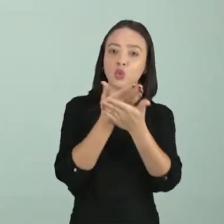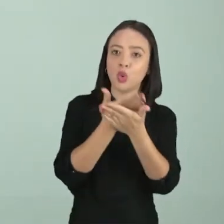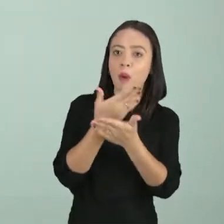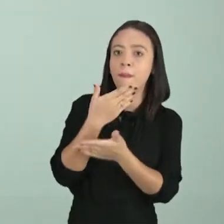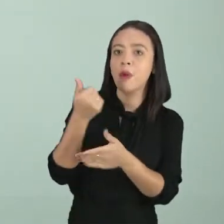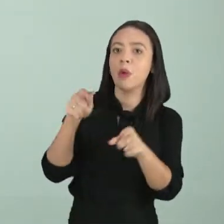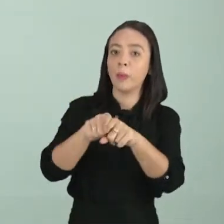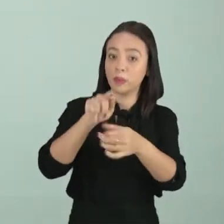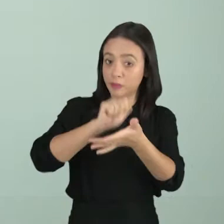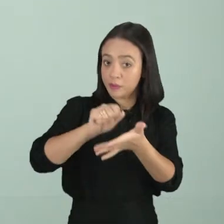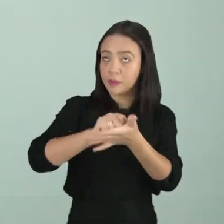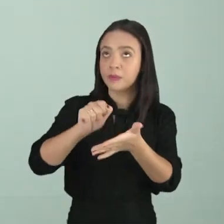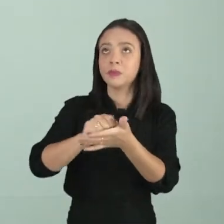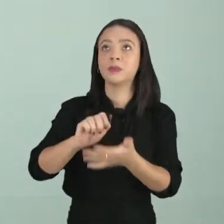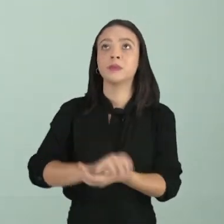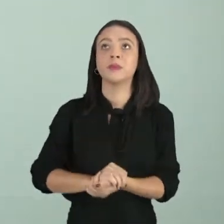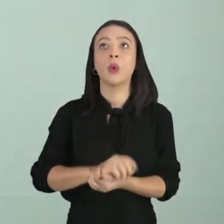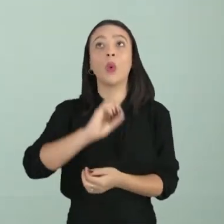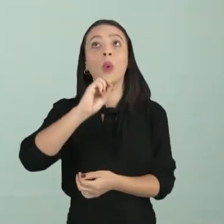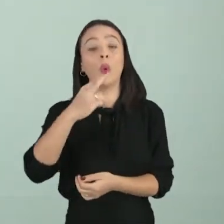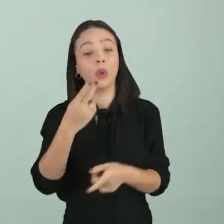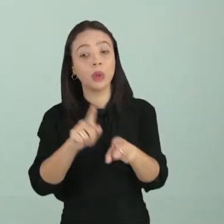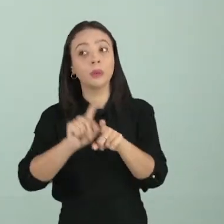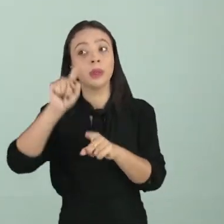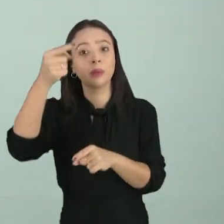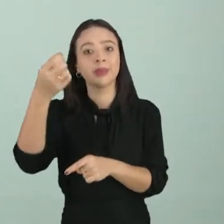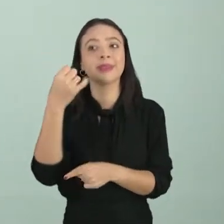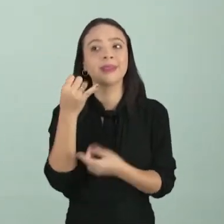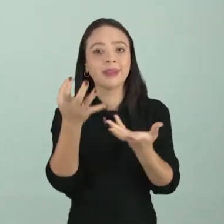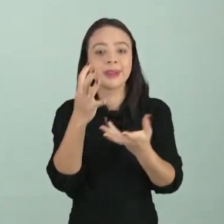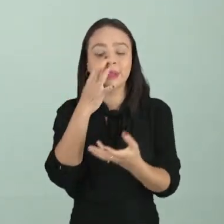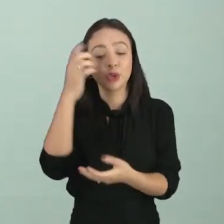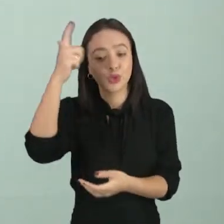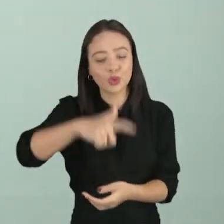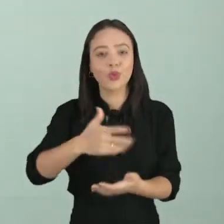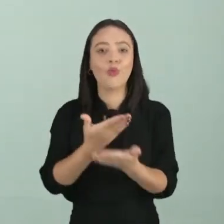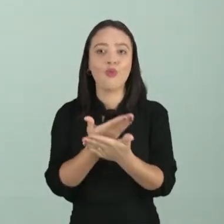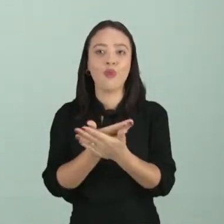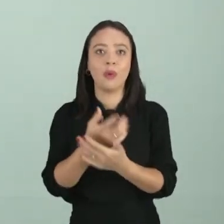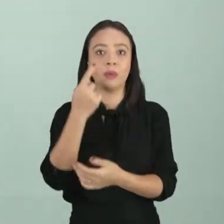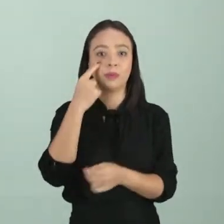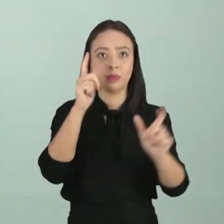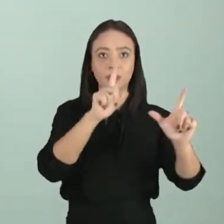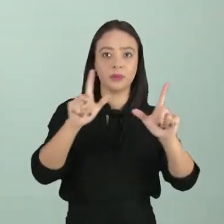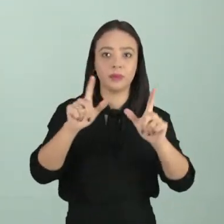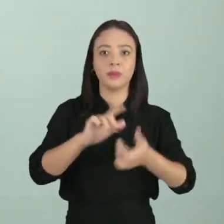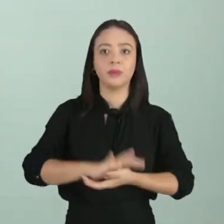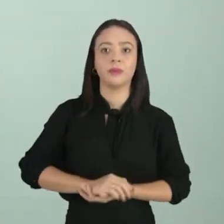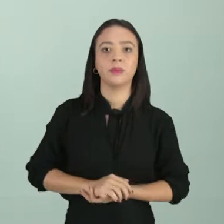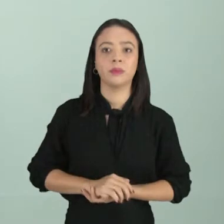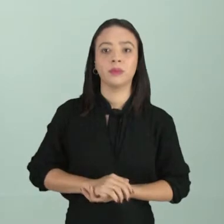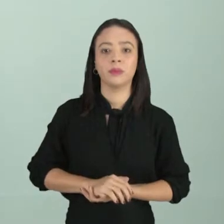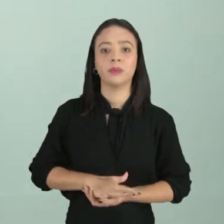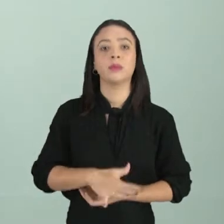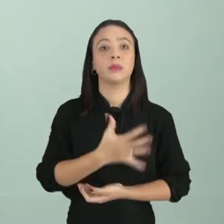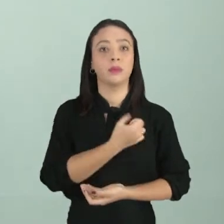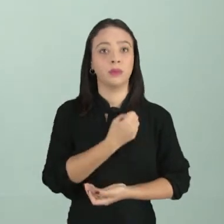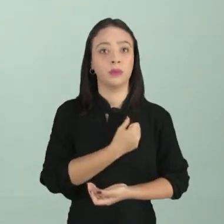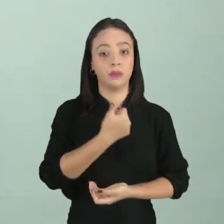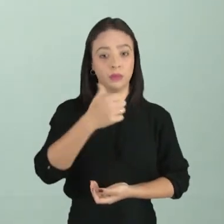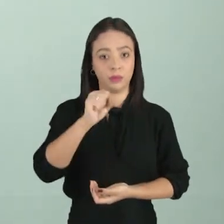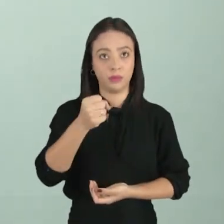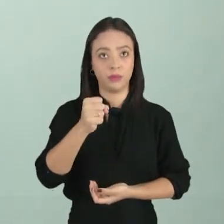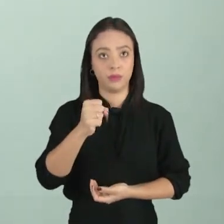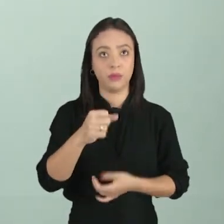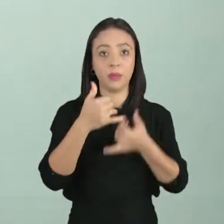fazer anotações, tá? Ou depois também, se você quiser reassistir a própria aula. Então vamos lá para a tela. Aula de número 18, Energia